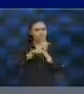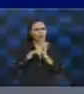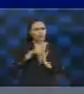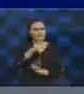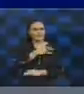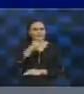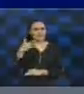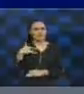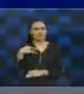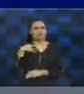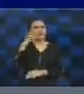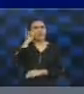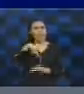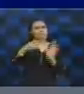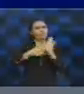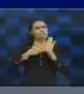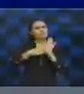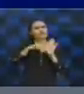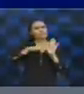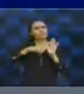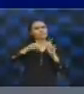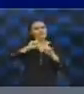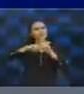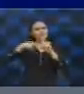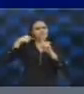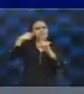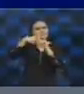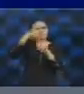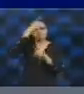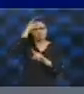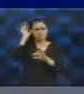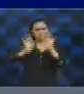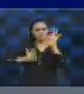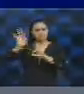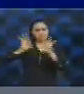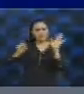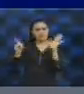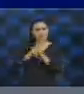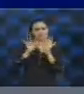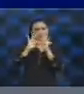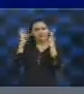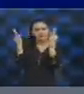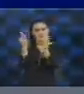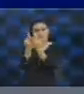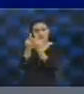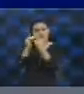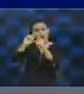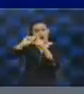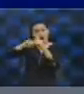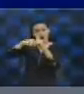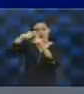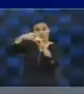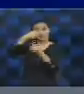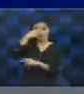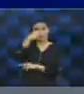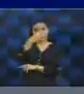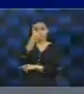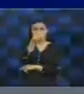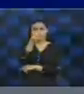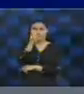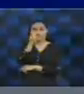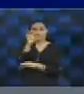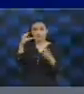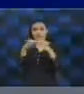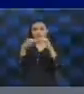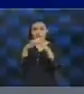o aumento das atuais 161 equipes de estratégia de saúde da família para 365 equipes de estratégia de